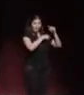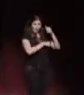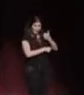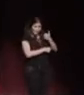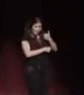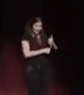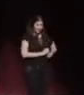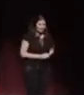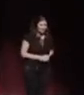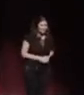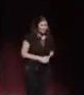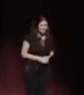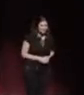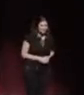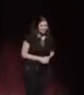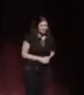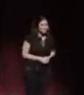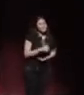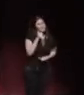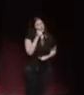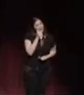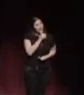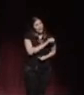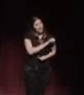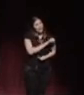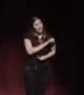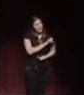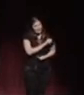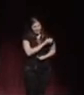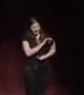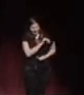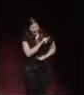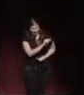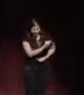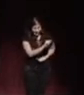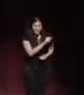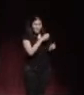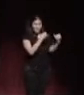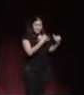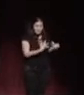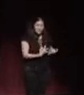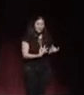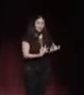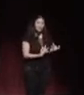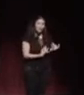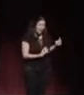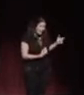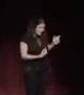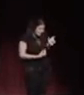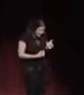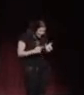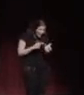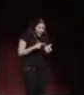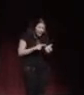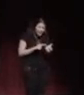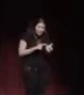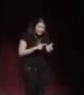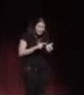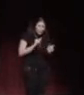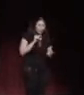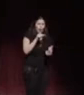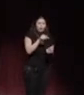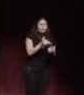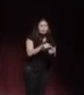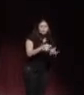mesmo. Uma das funções da palavra, por exemplo, na relação mãe-bebê, quando tudo se